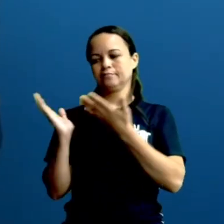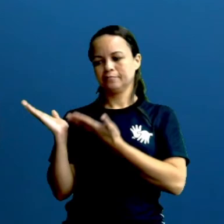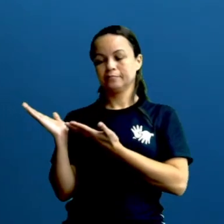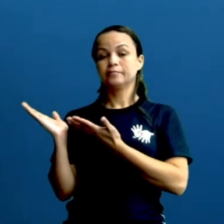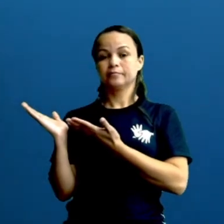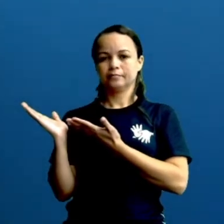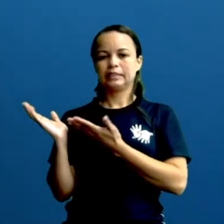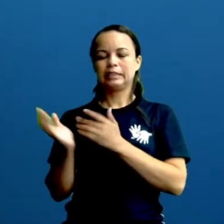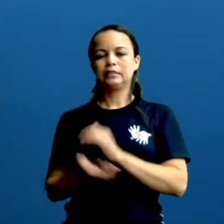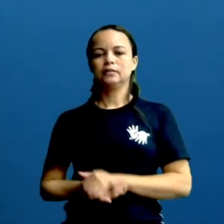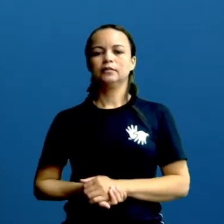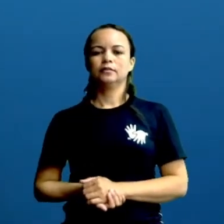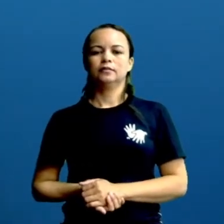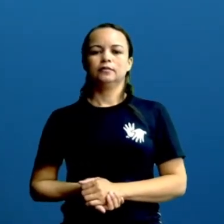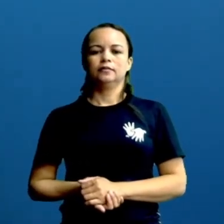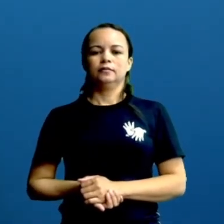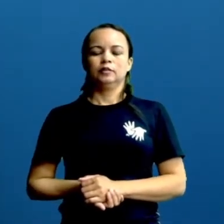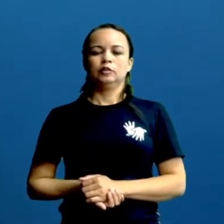também. Ó,